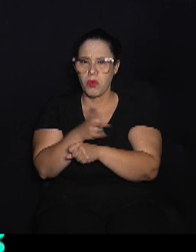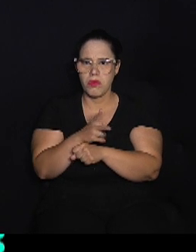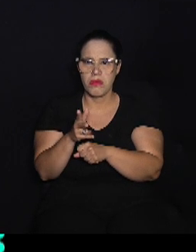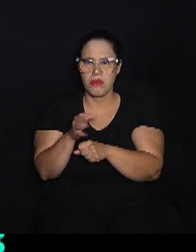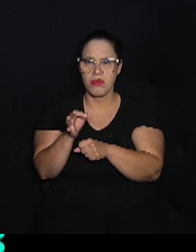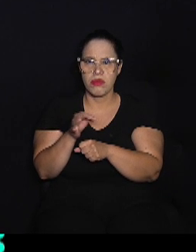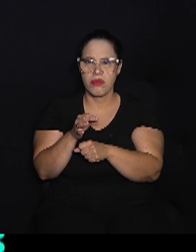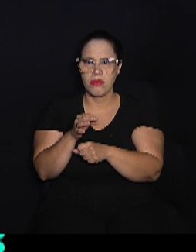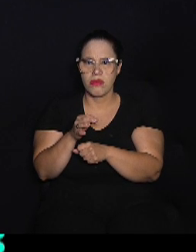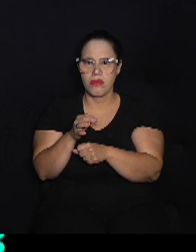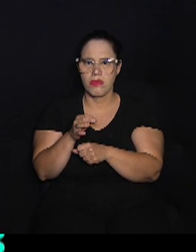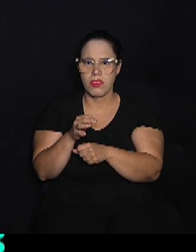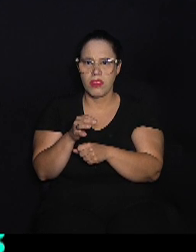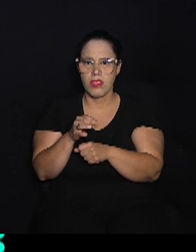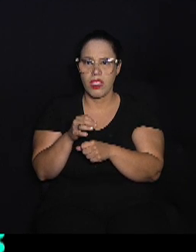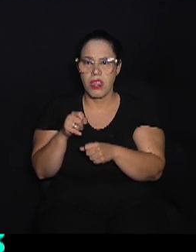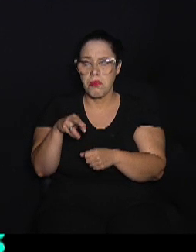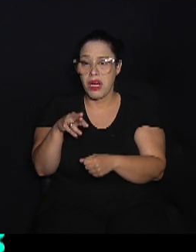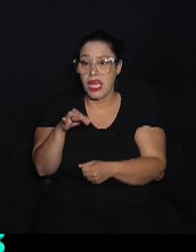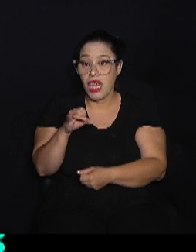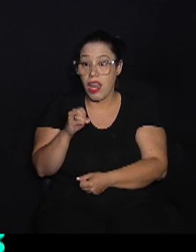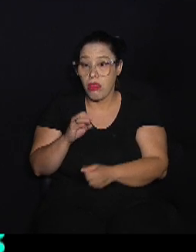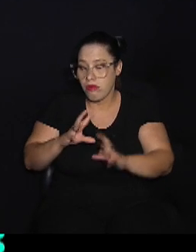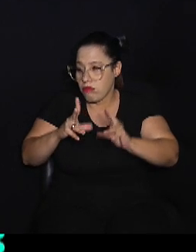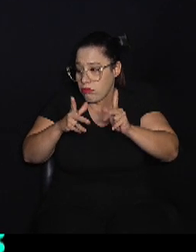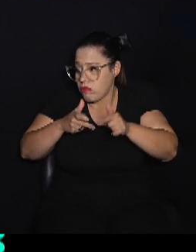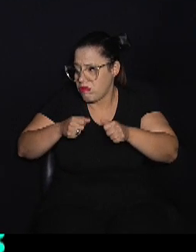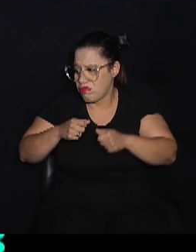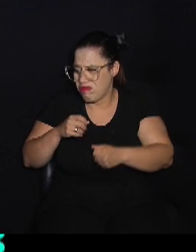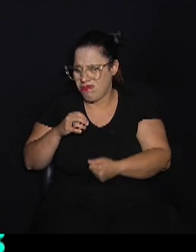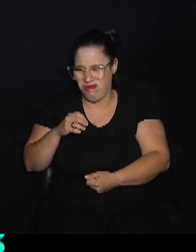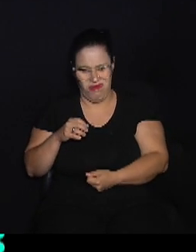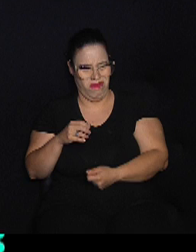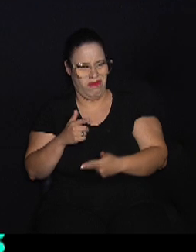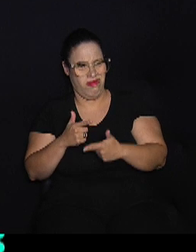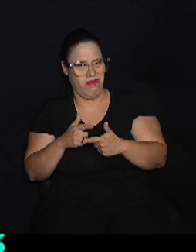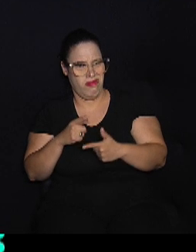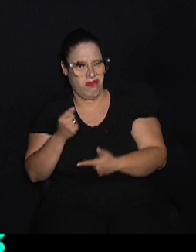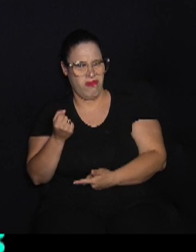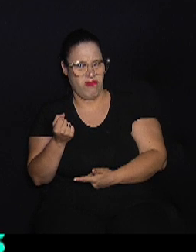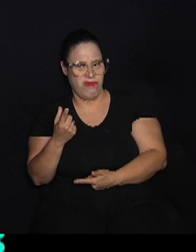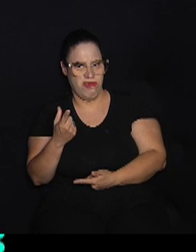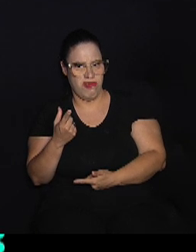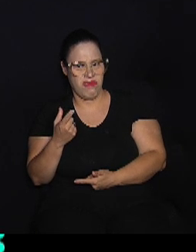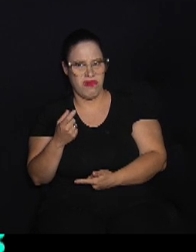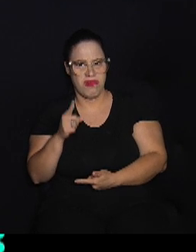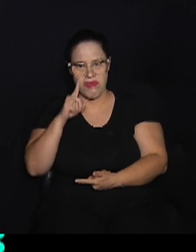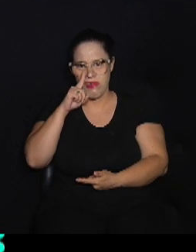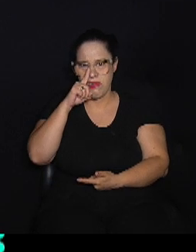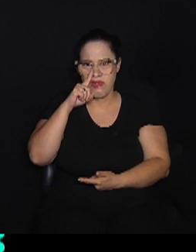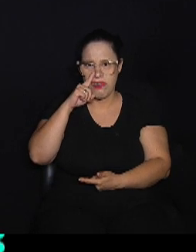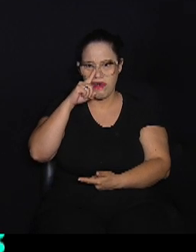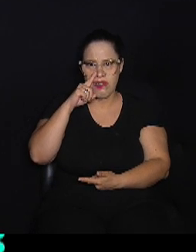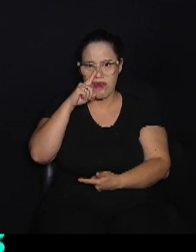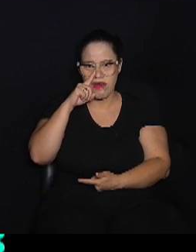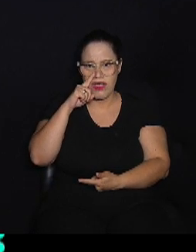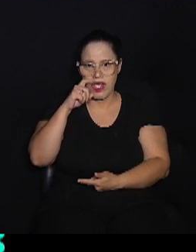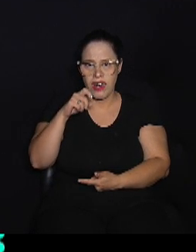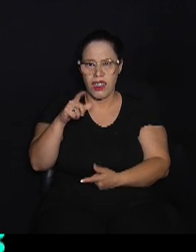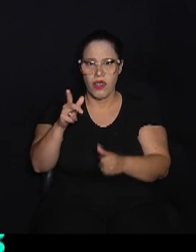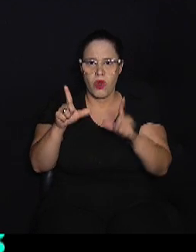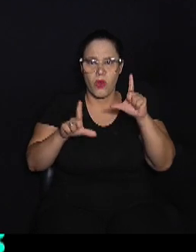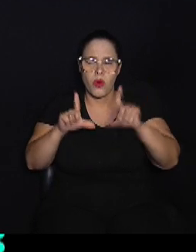pareciam mais empregados. Mas toda essa estranha rotina é colocada em risco quando uma emissora de